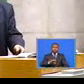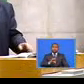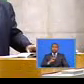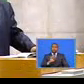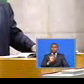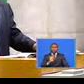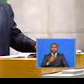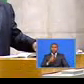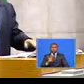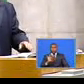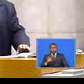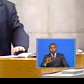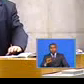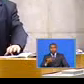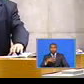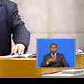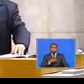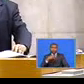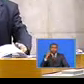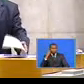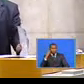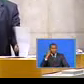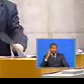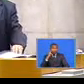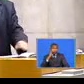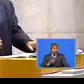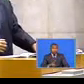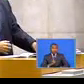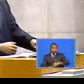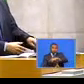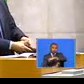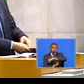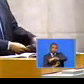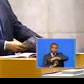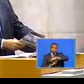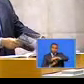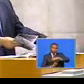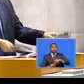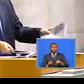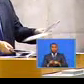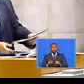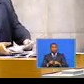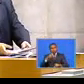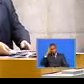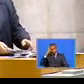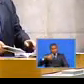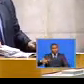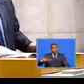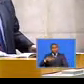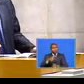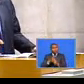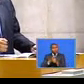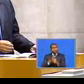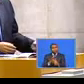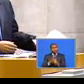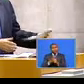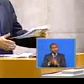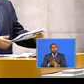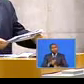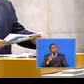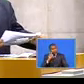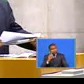Paulo. Veja só, no caso das pontes e viadutos, que todos acompanharam e viram